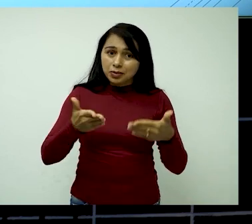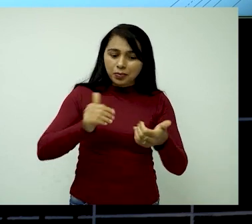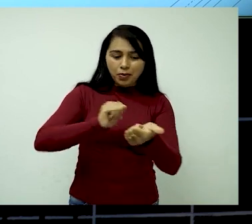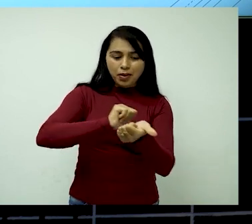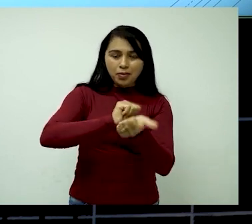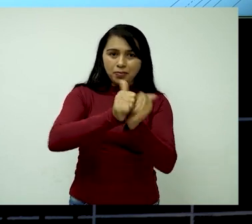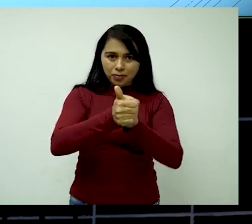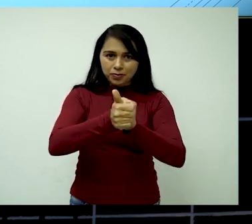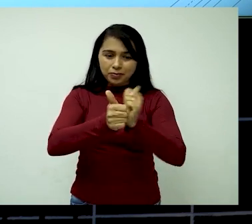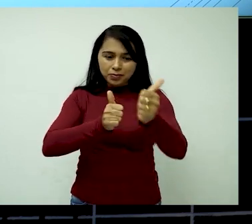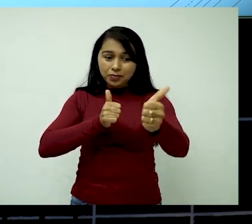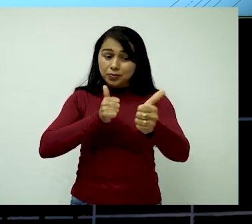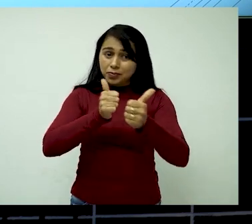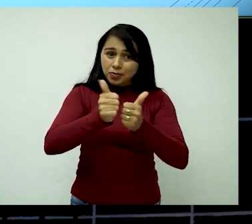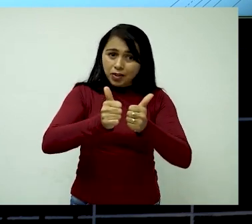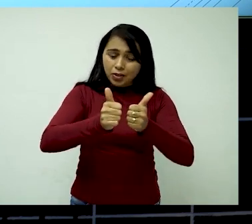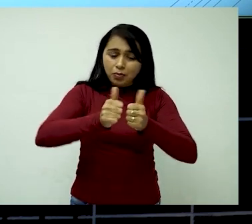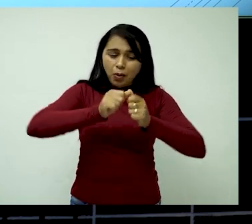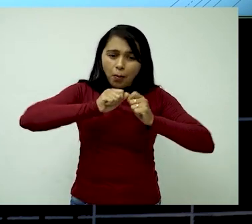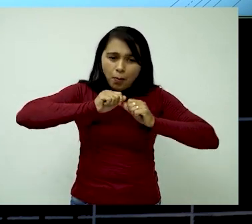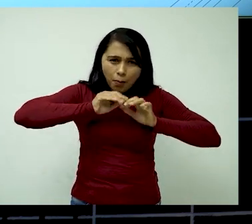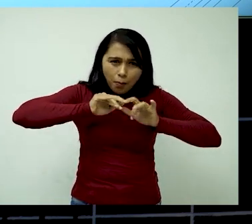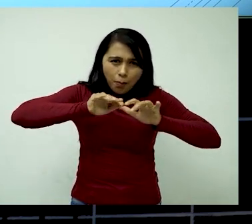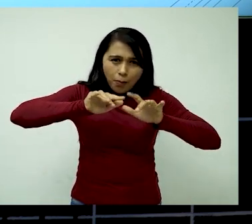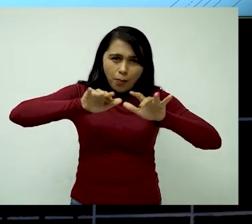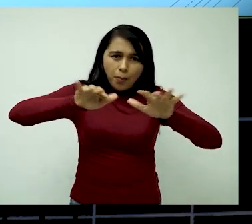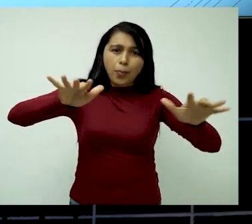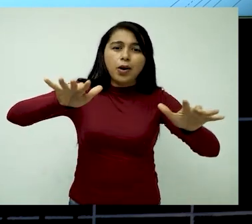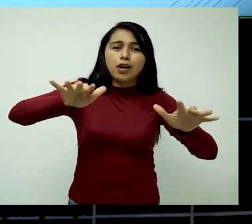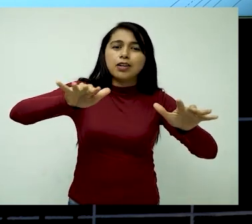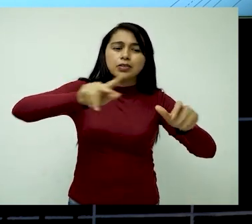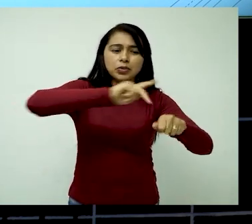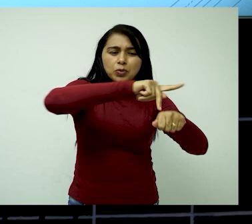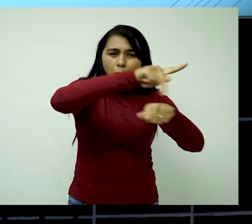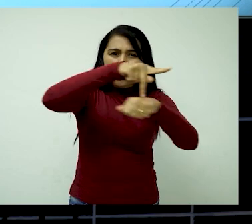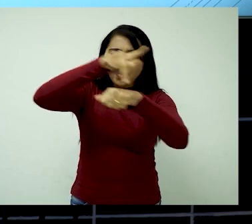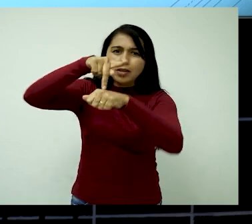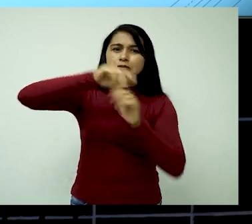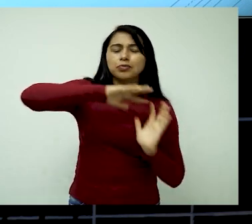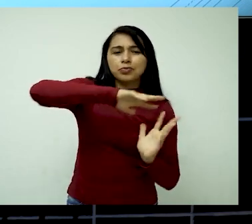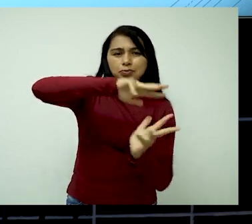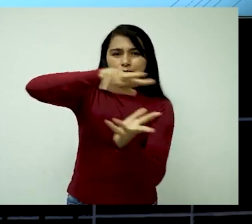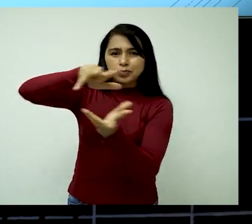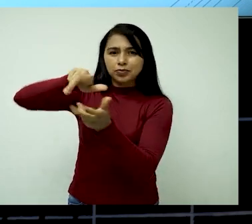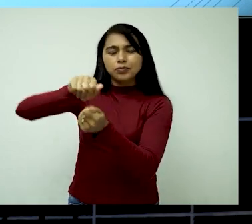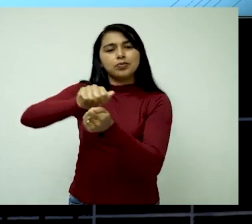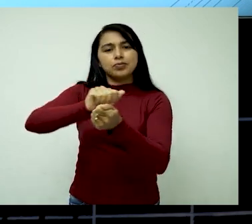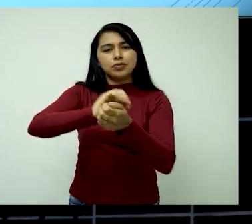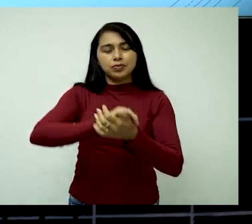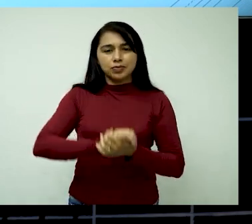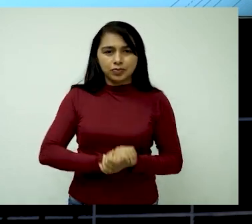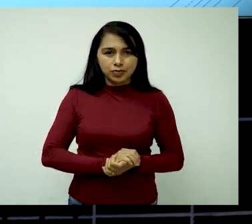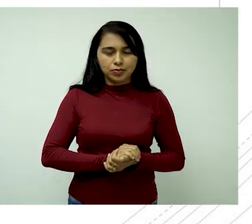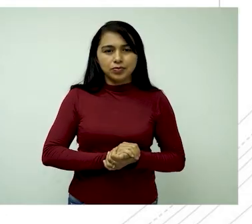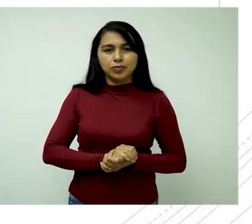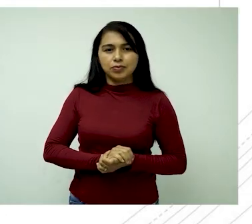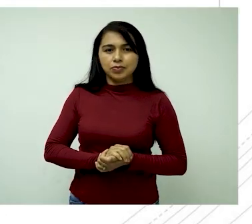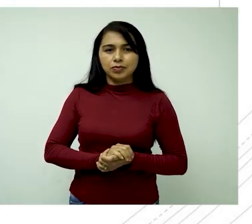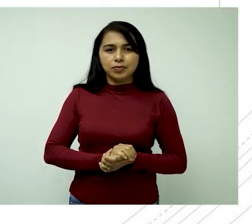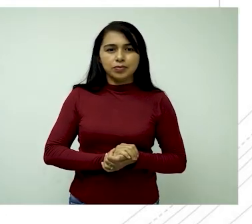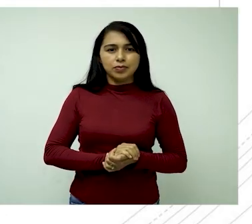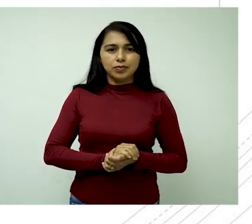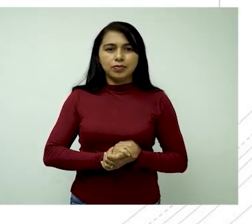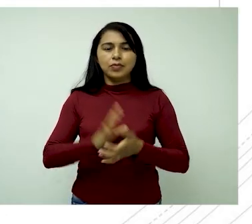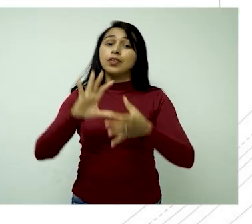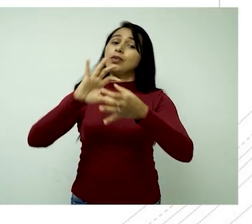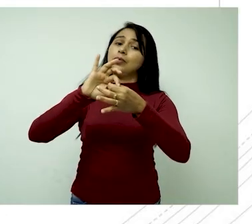começa a ter um crescimento em diversos países. E aí nós temos o atletismo